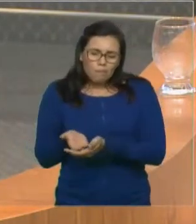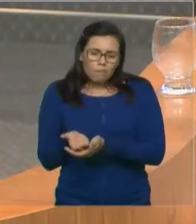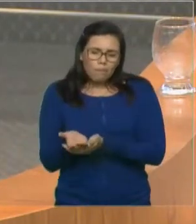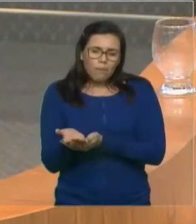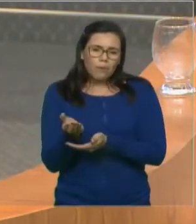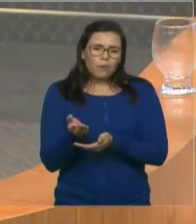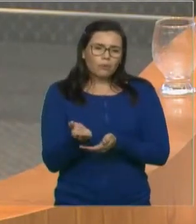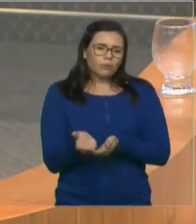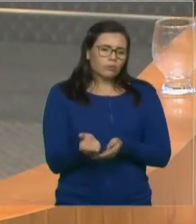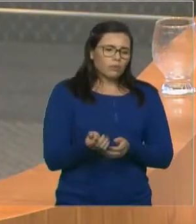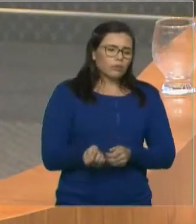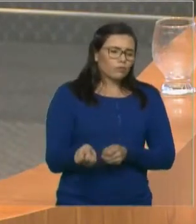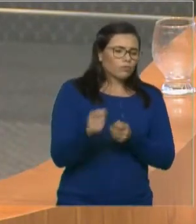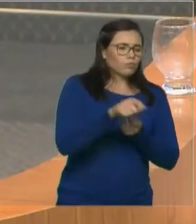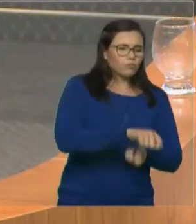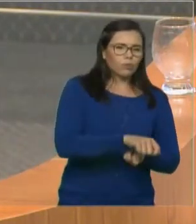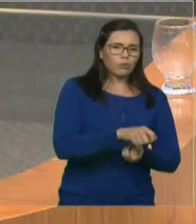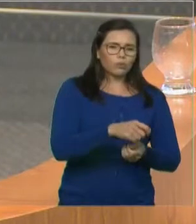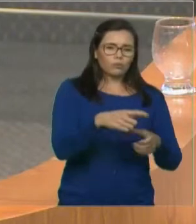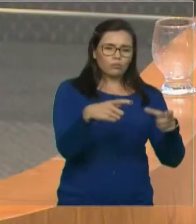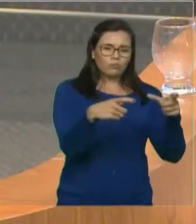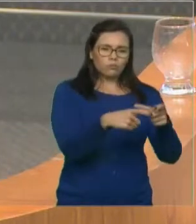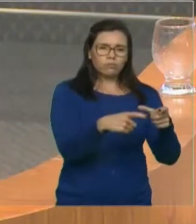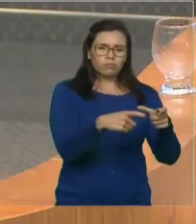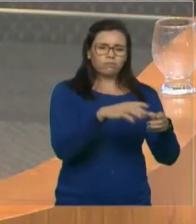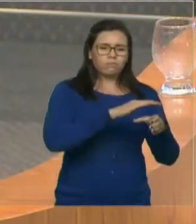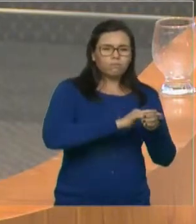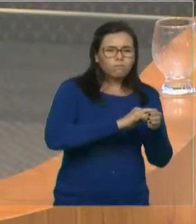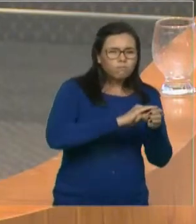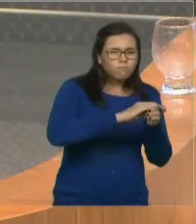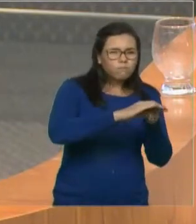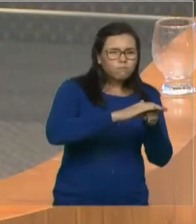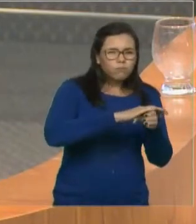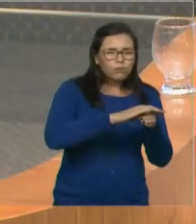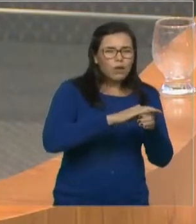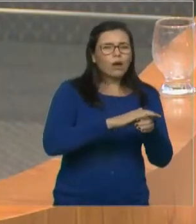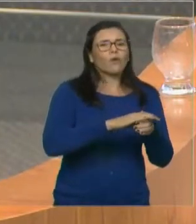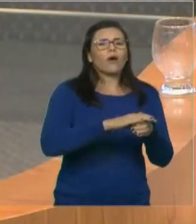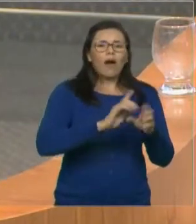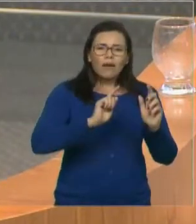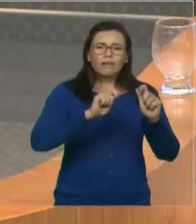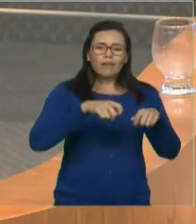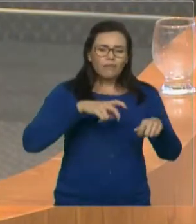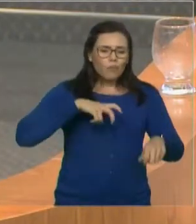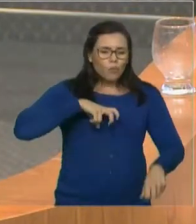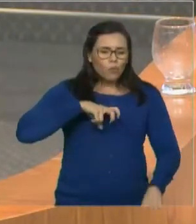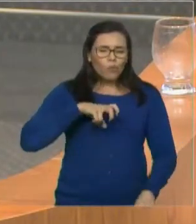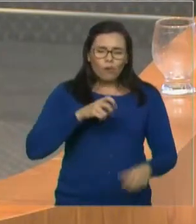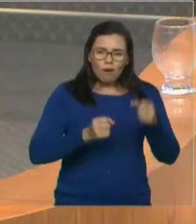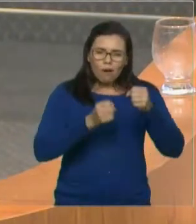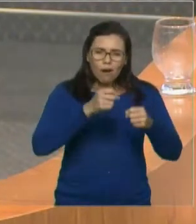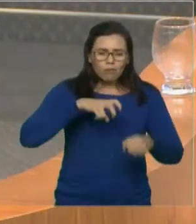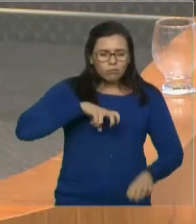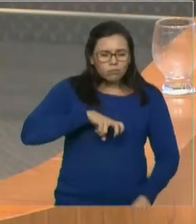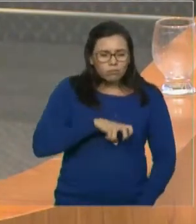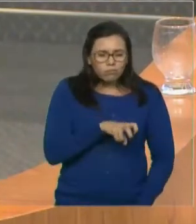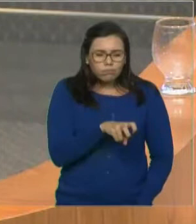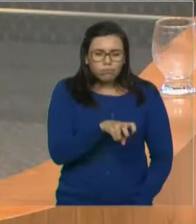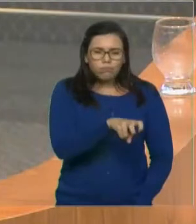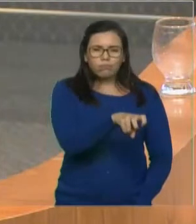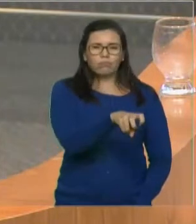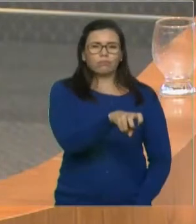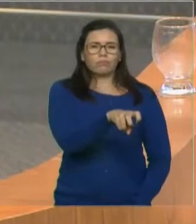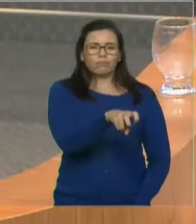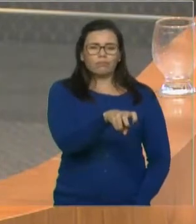para cá. Para realmente, e ele justificar, falar, esse trabalho de tapa-buraco está